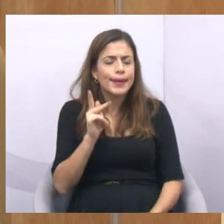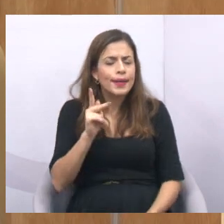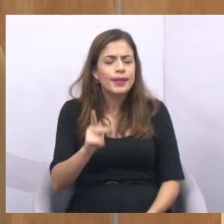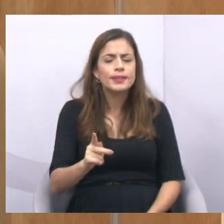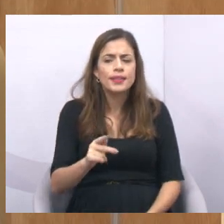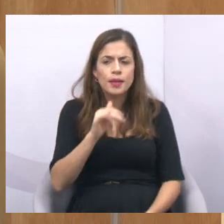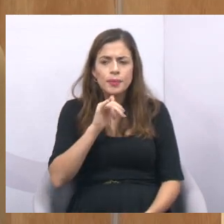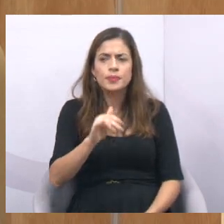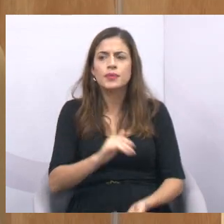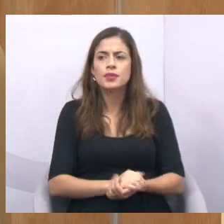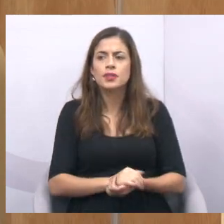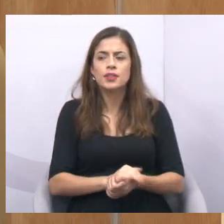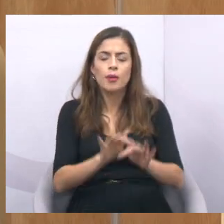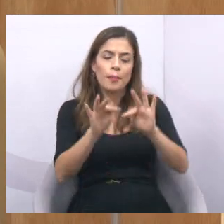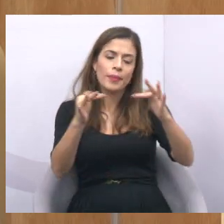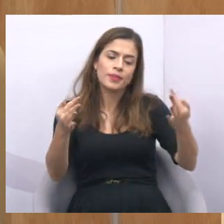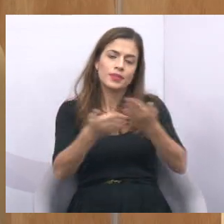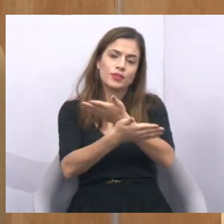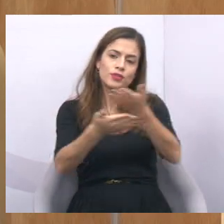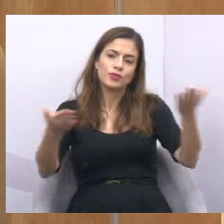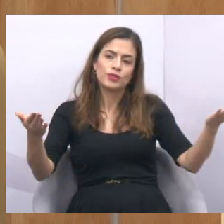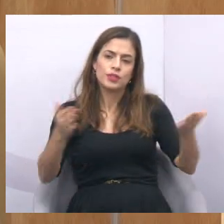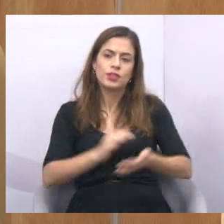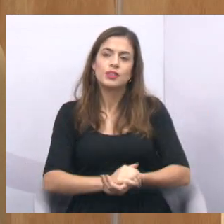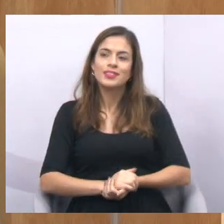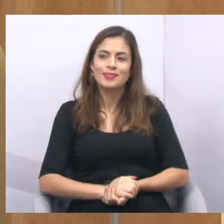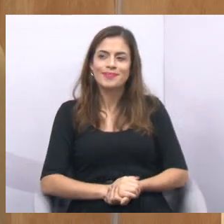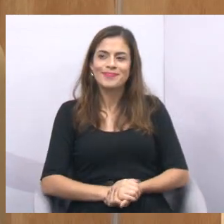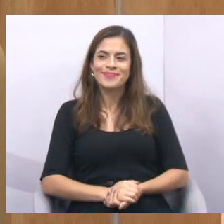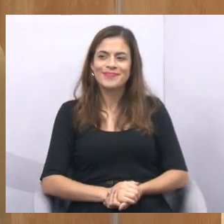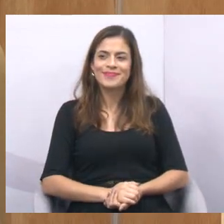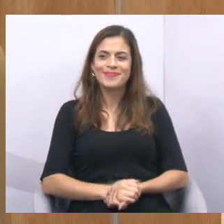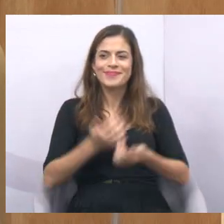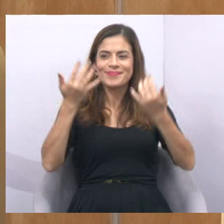Essa é a mensagem que eu deixo para vocês no final. Tá?